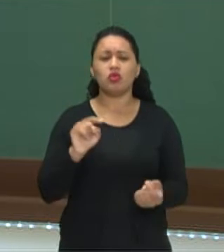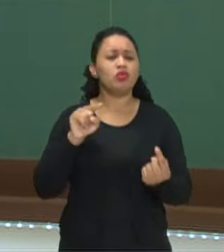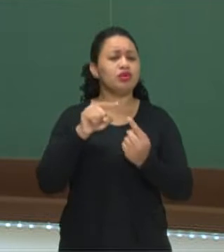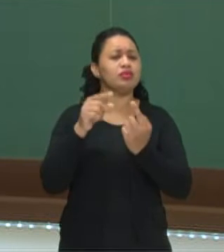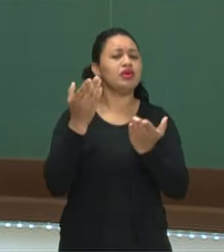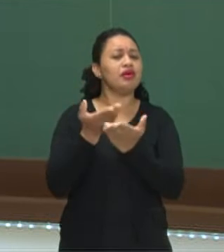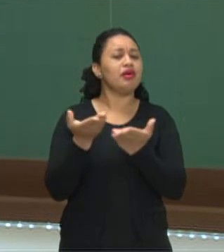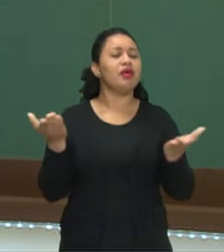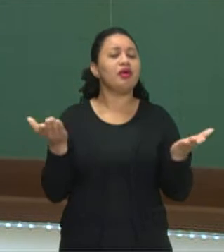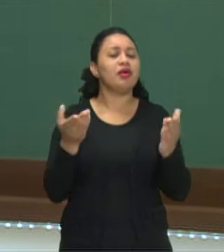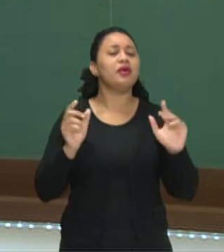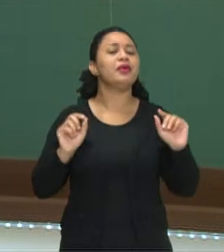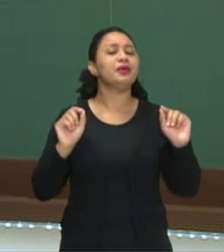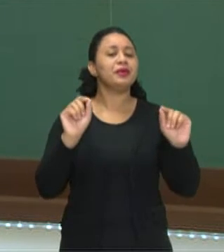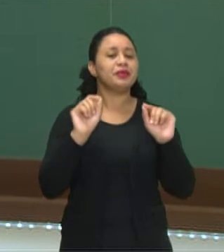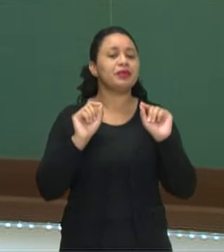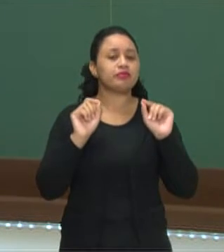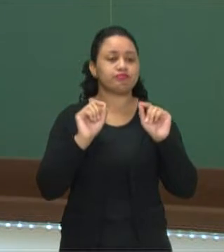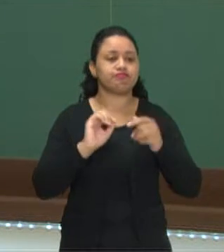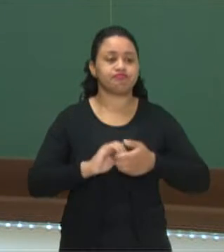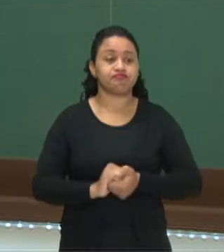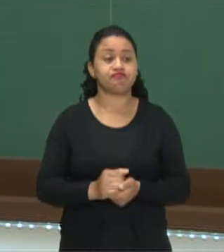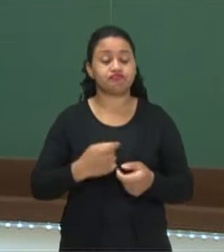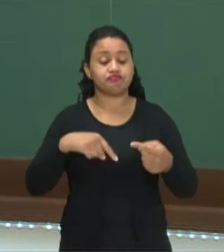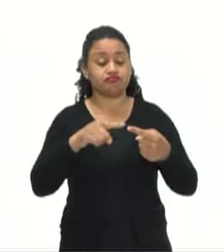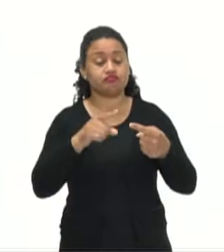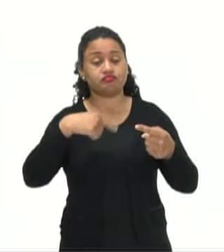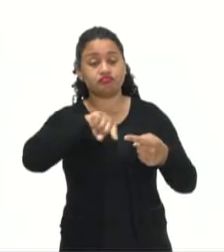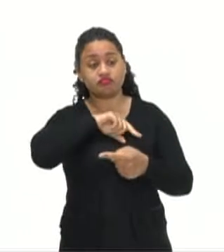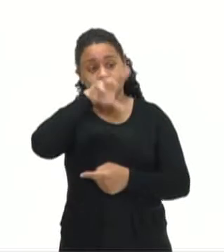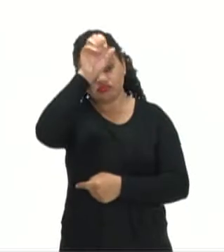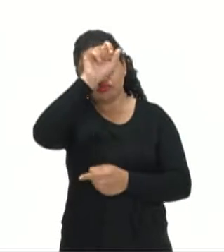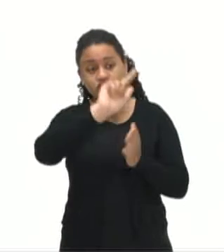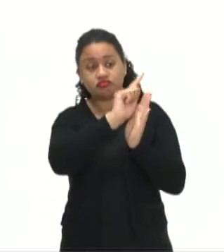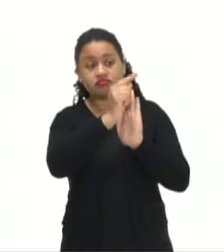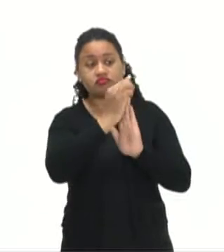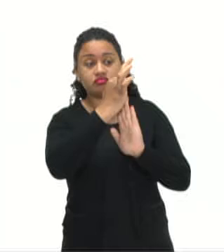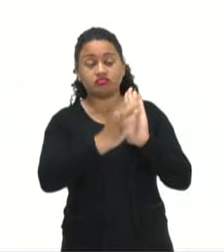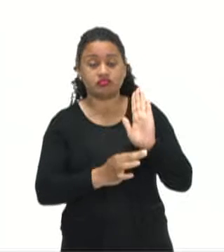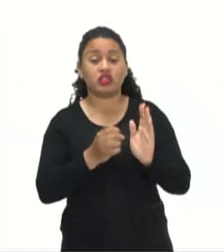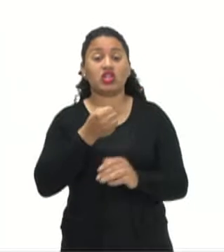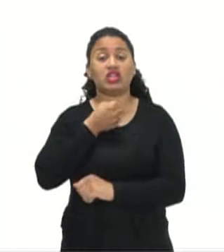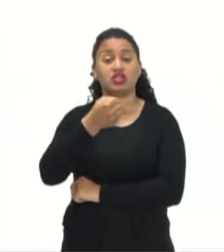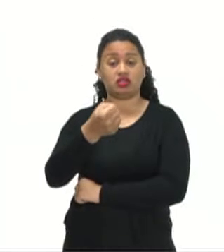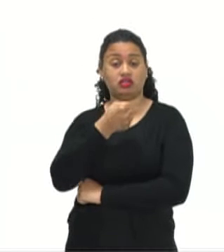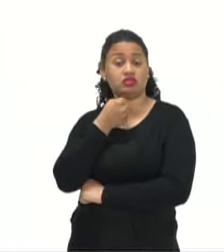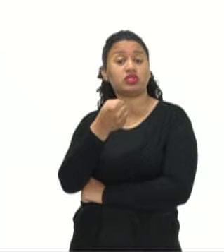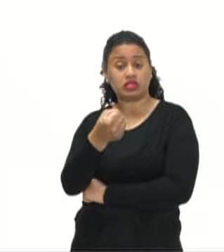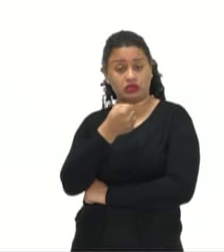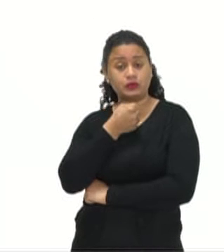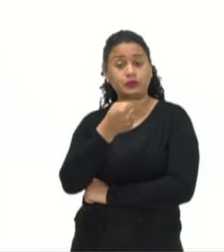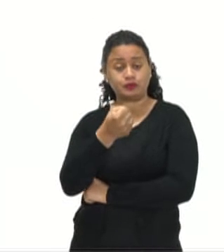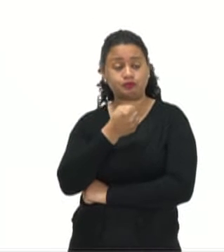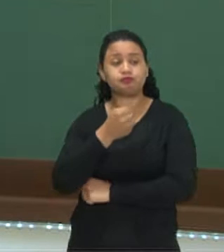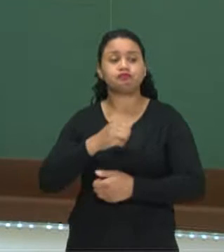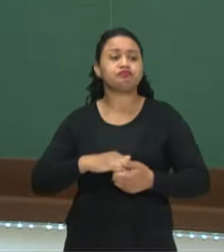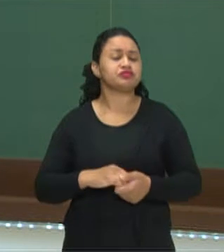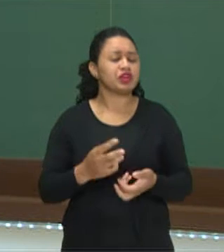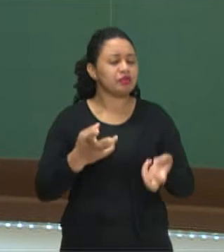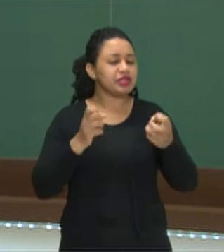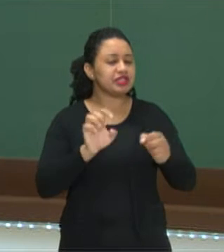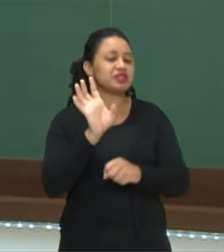nossa aula de hoje. Nós vamos aprender sobre o gênero textual entrevista. Olha